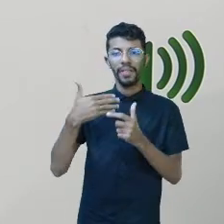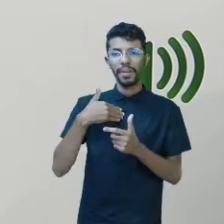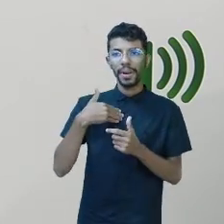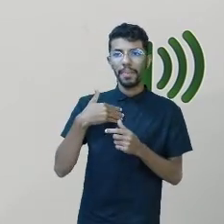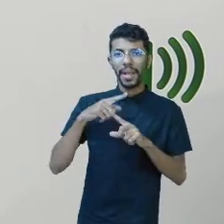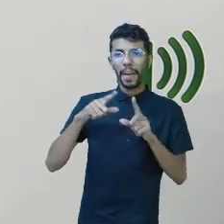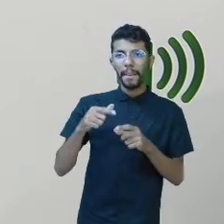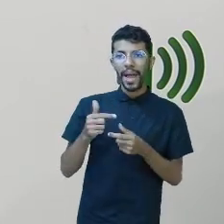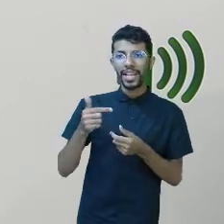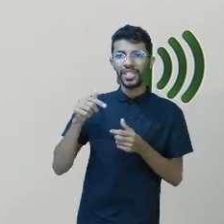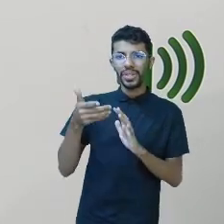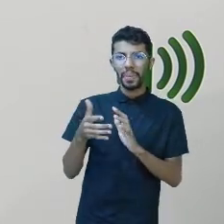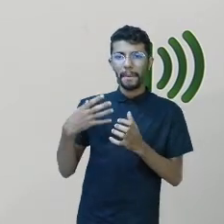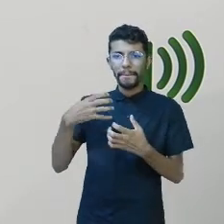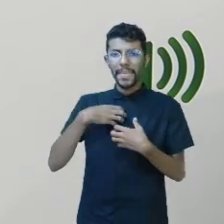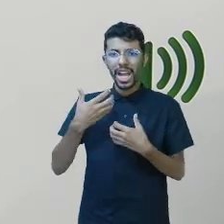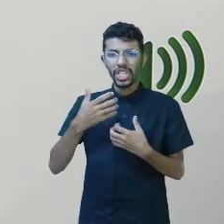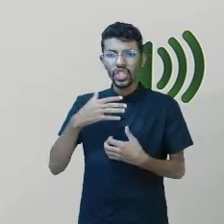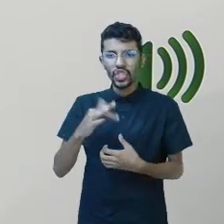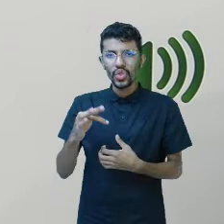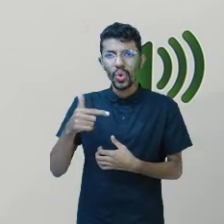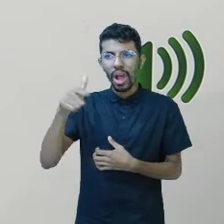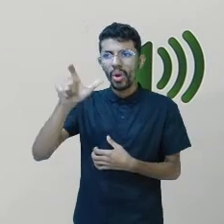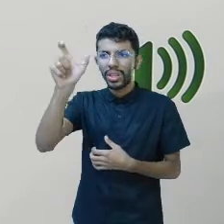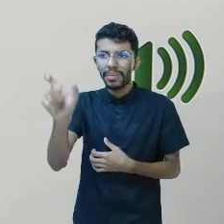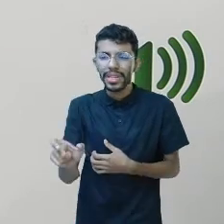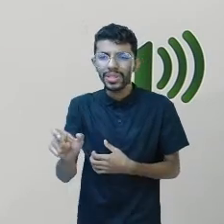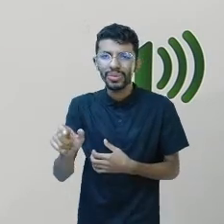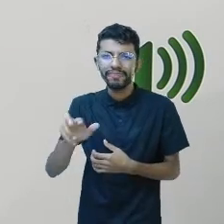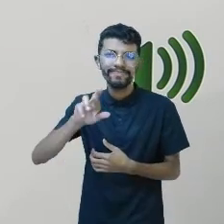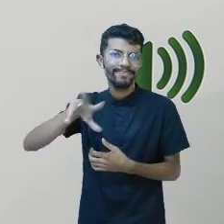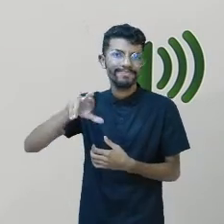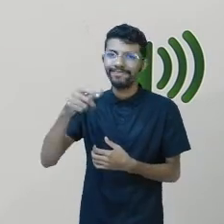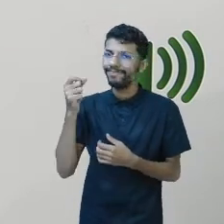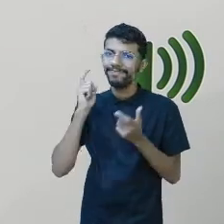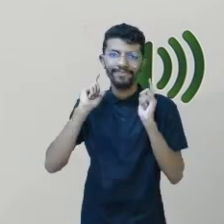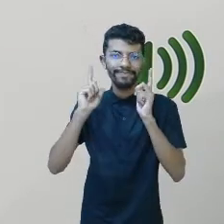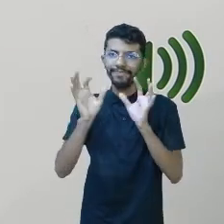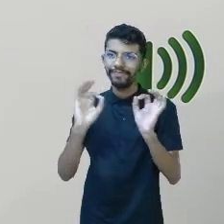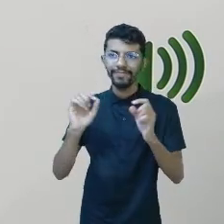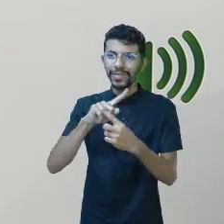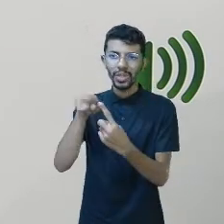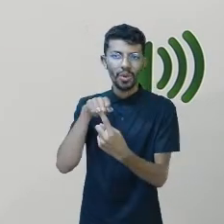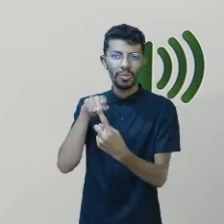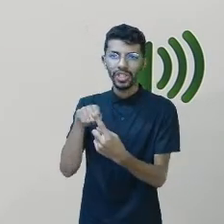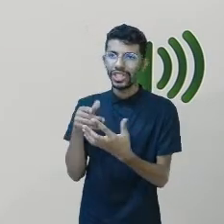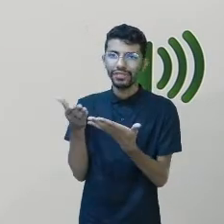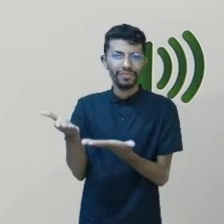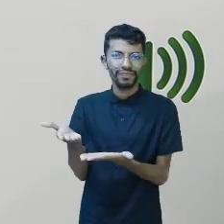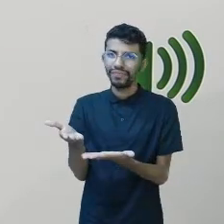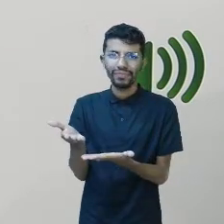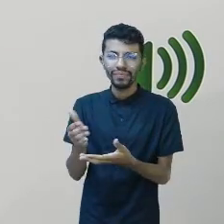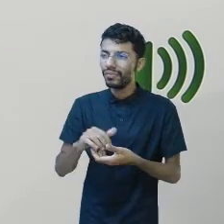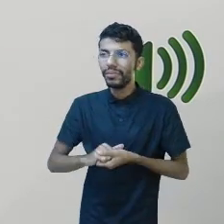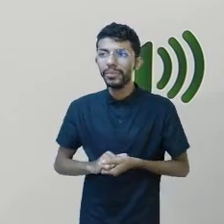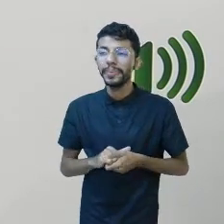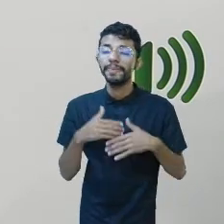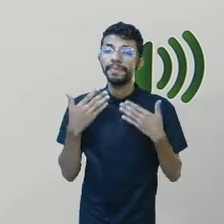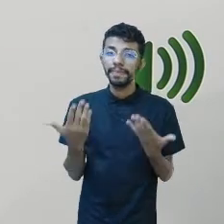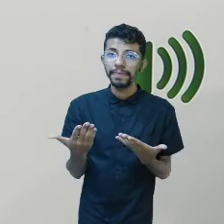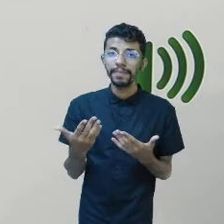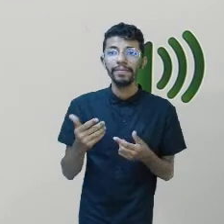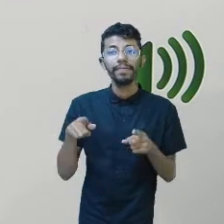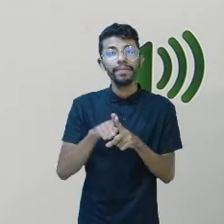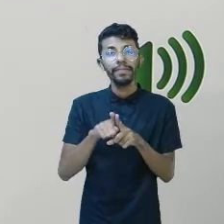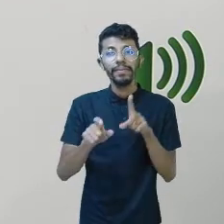isso não é divertido. Não é esse o objetivo desse tipo de texto, tá certo? Aqui vamos continuar. Além